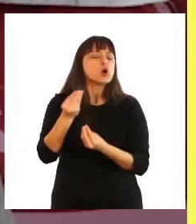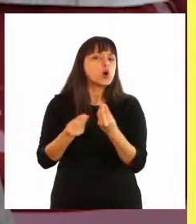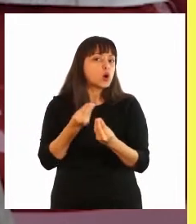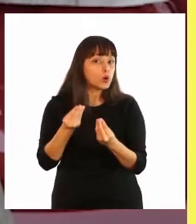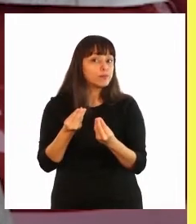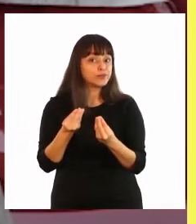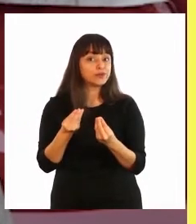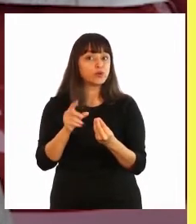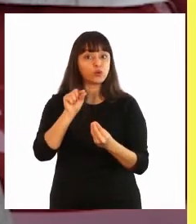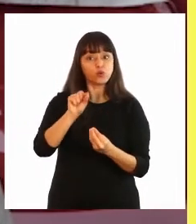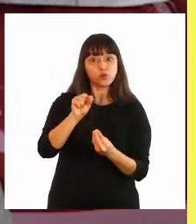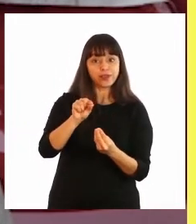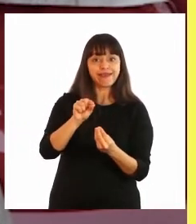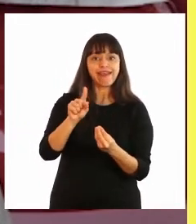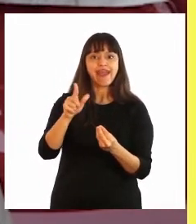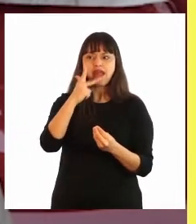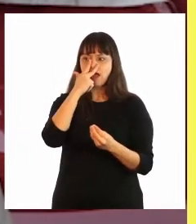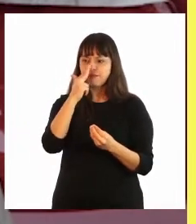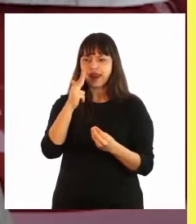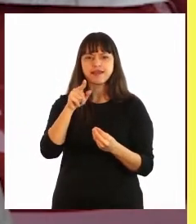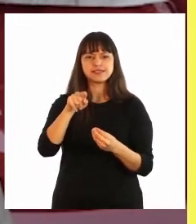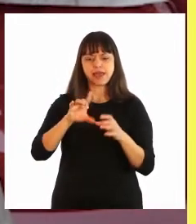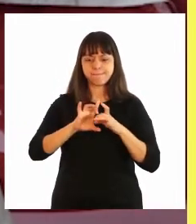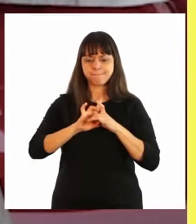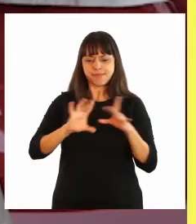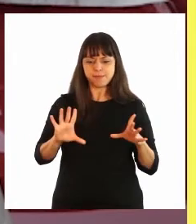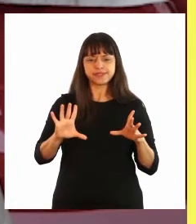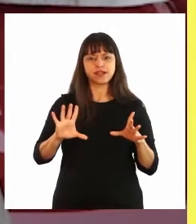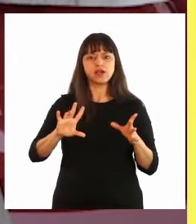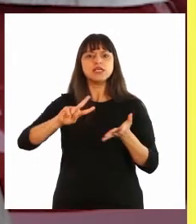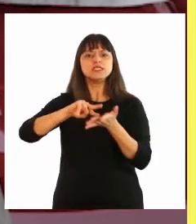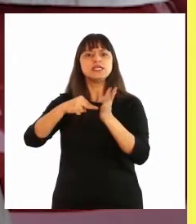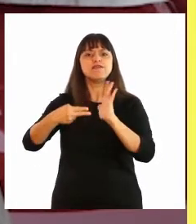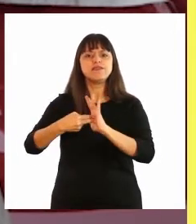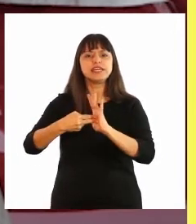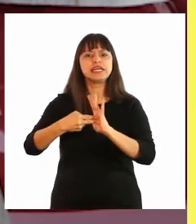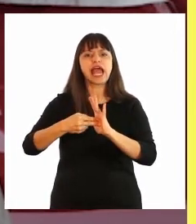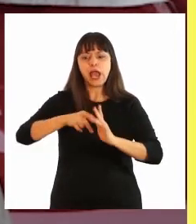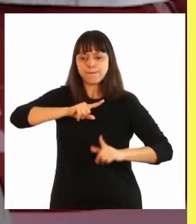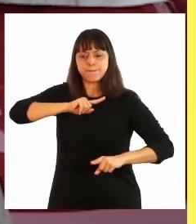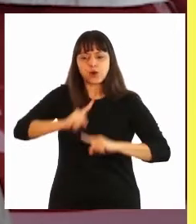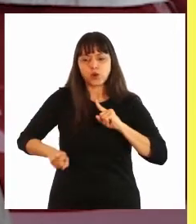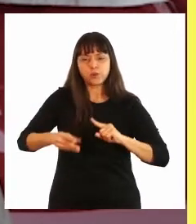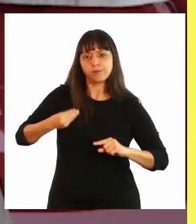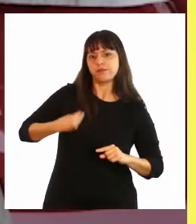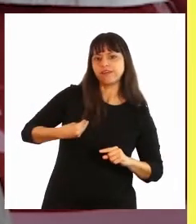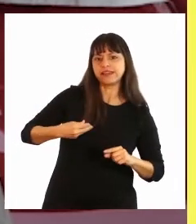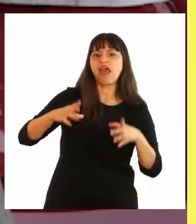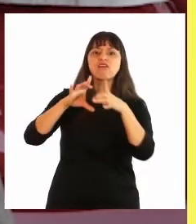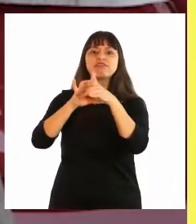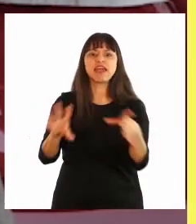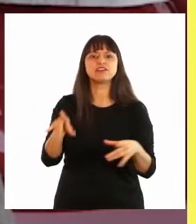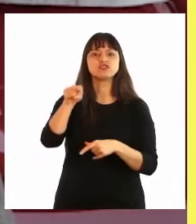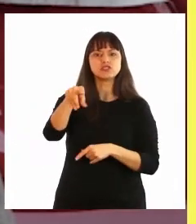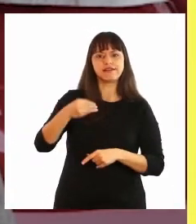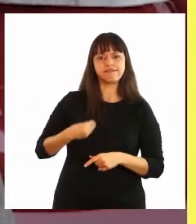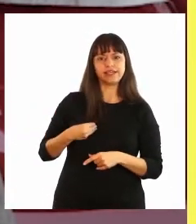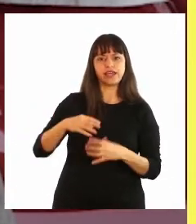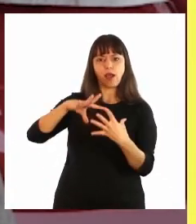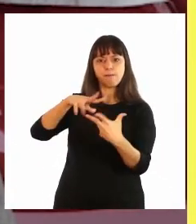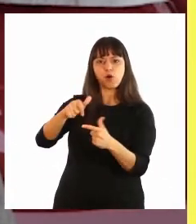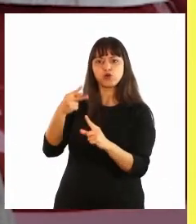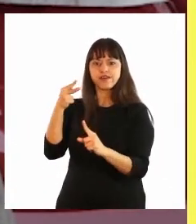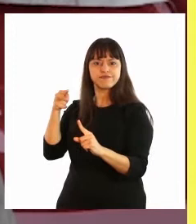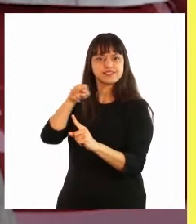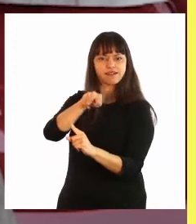a permissão, e essa palavra ela já é violenta. É como se tivesse que existir uma permissão de que outro mundo exista, assim,